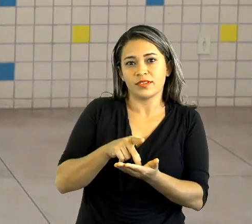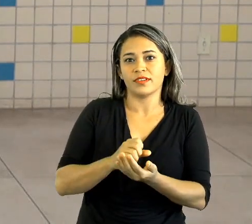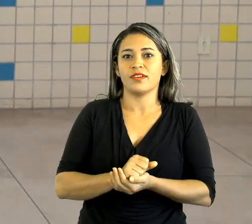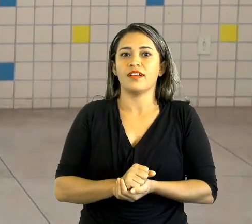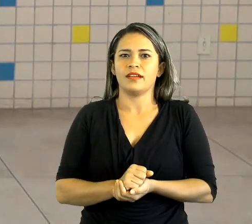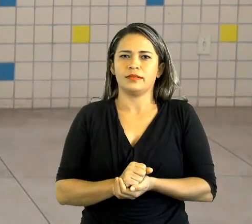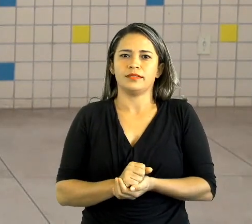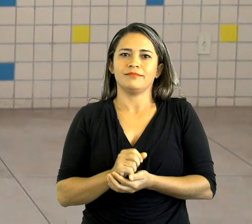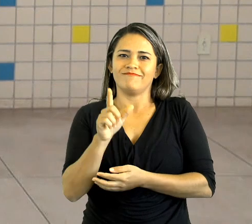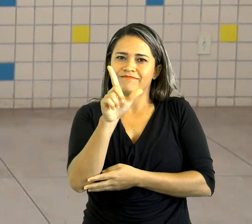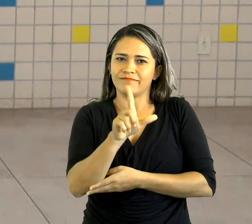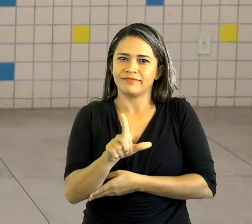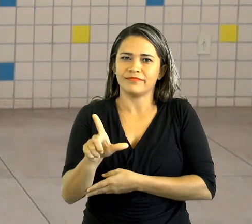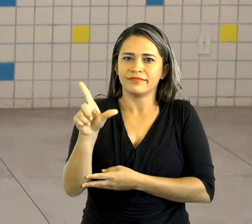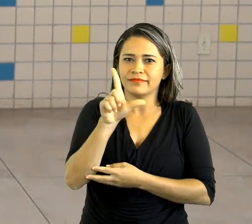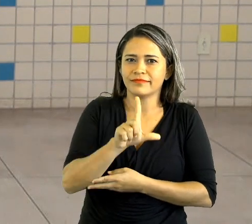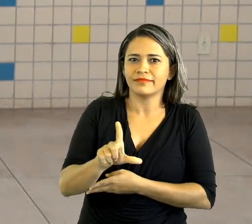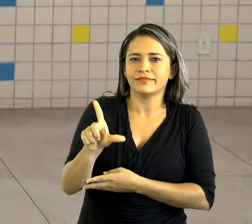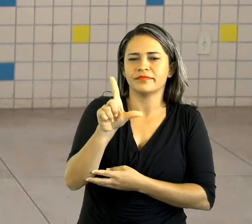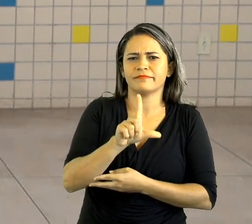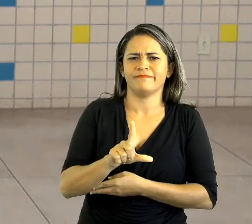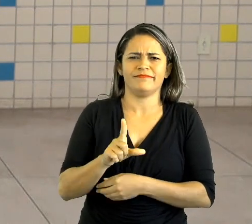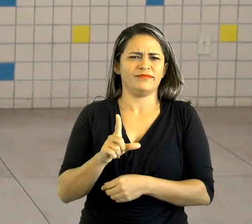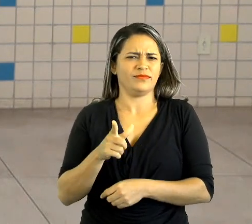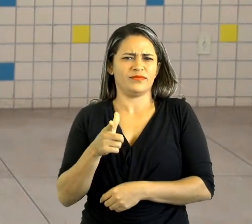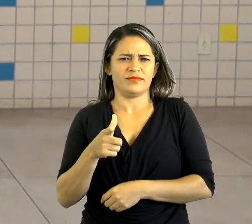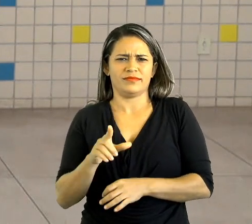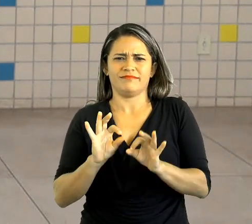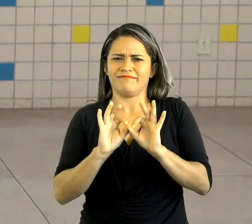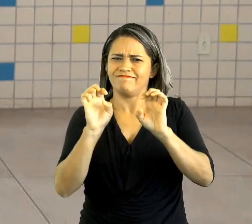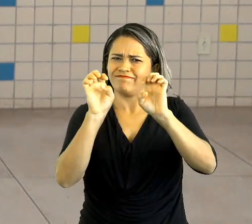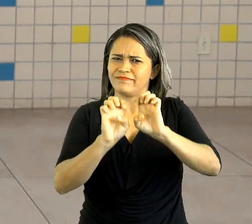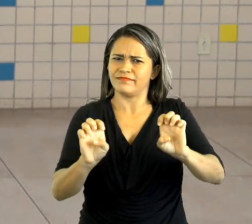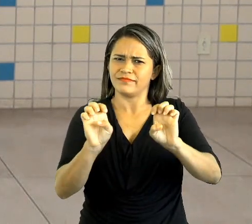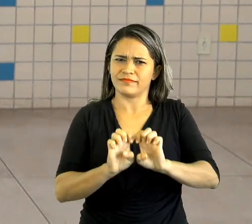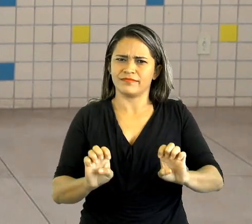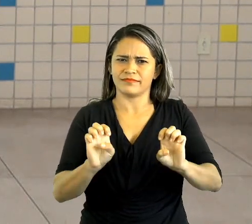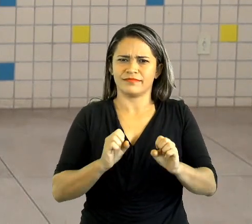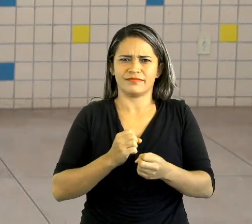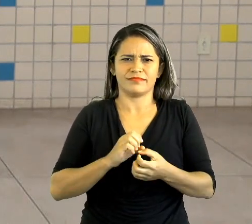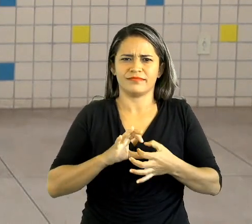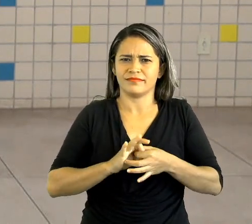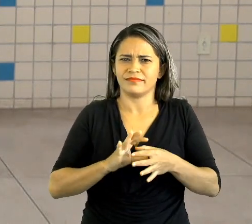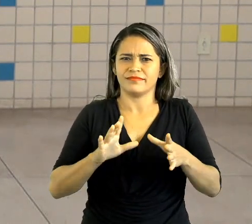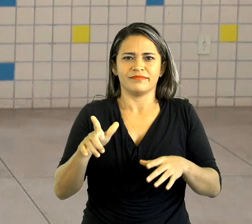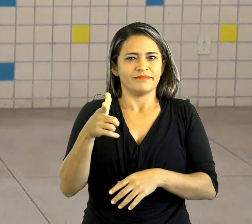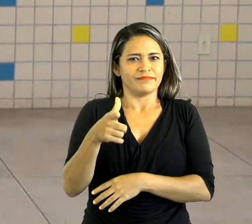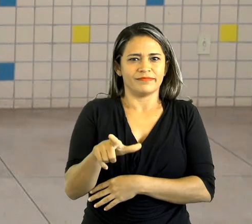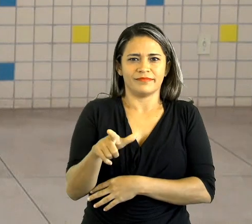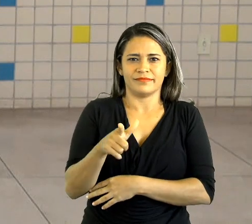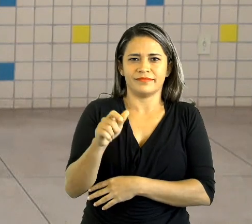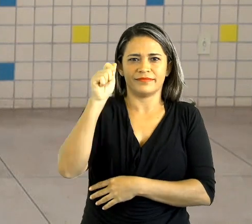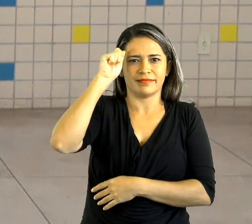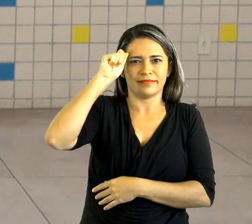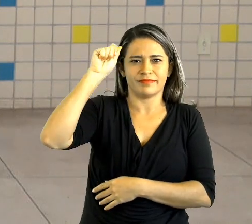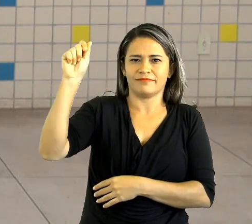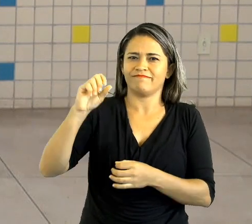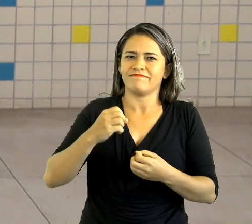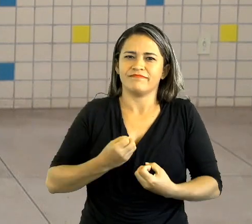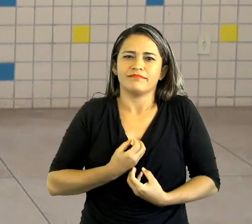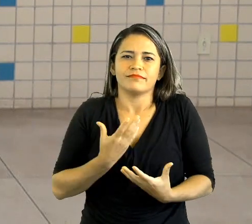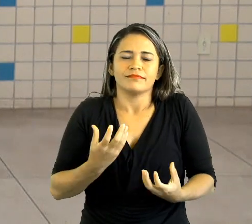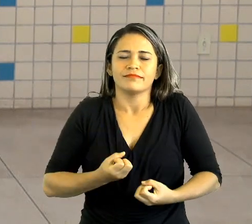não apresenta uma estrutura fixa, o autor ele é livre para expor as suas ideias, os seus